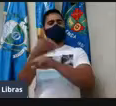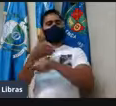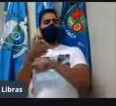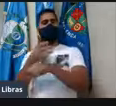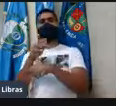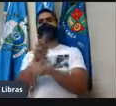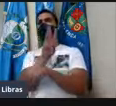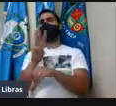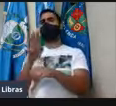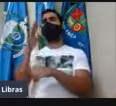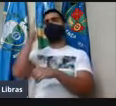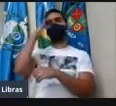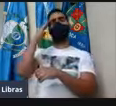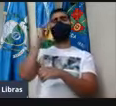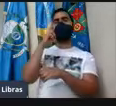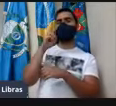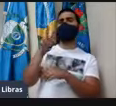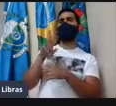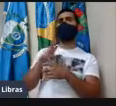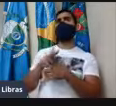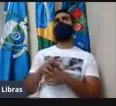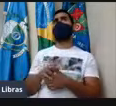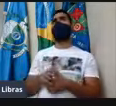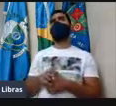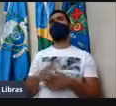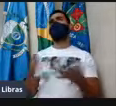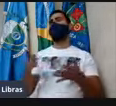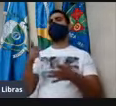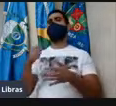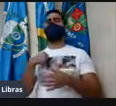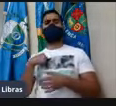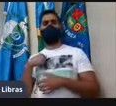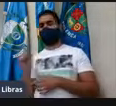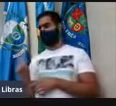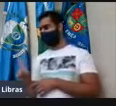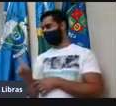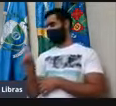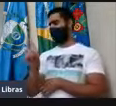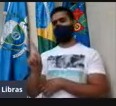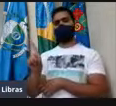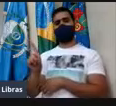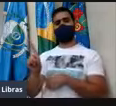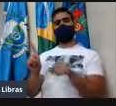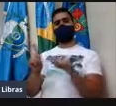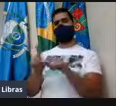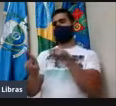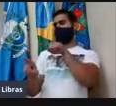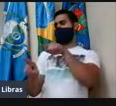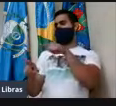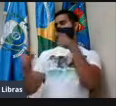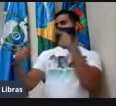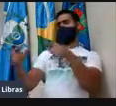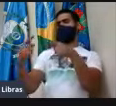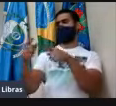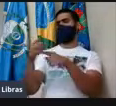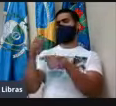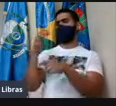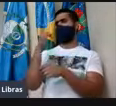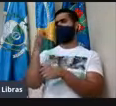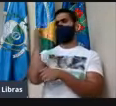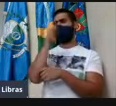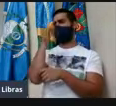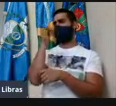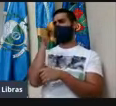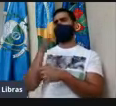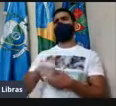CADPREV que vocês vão ver. Agora, falar que eu vim aqui para fazer vocês de bobo, Falo